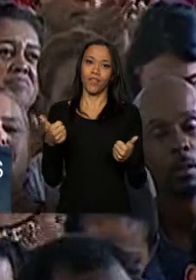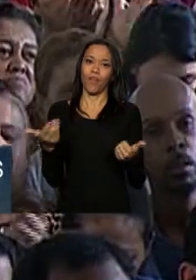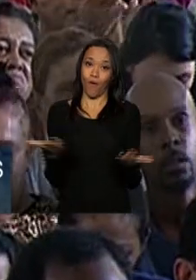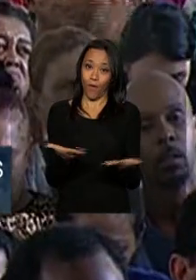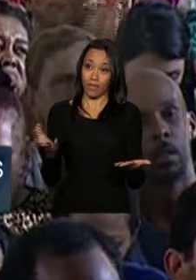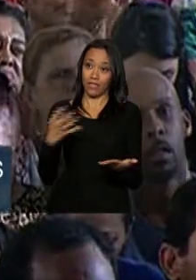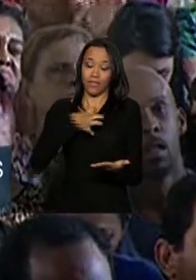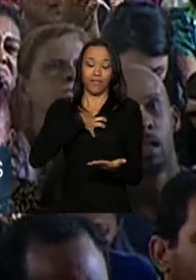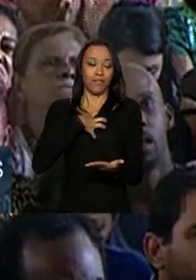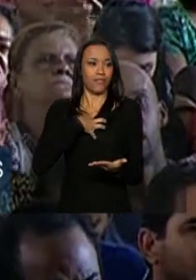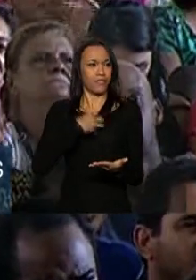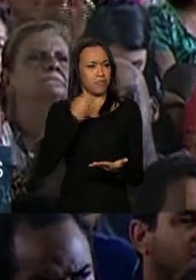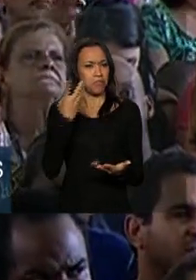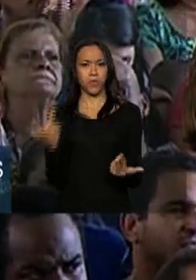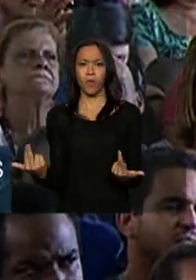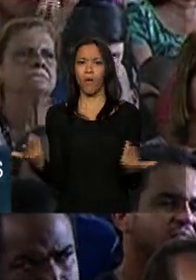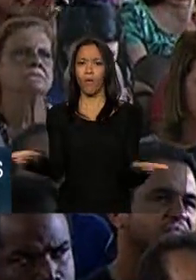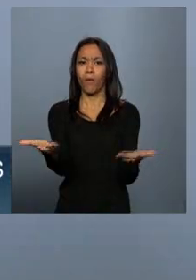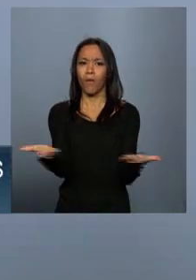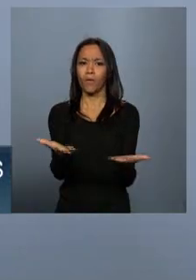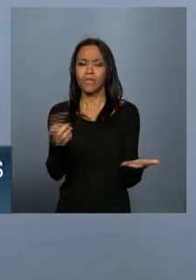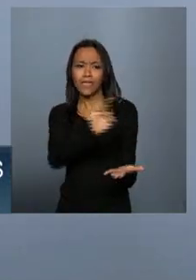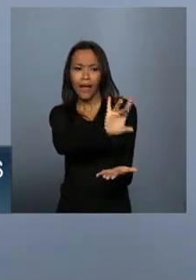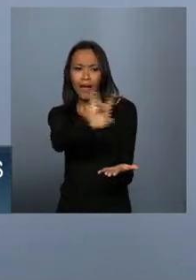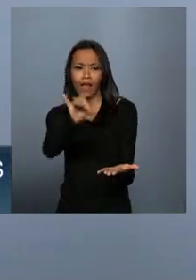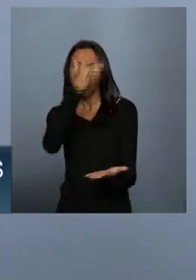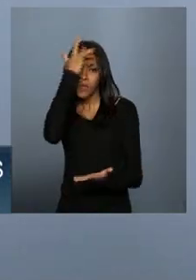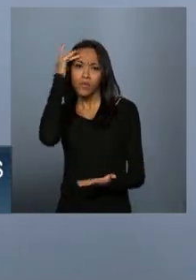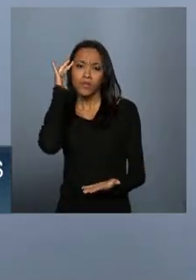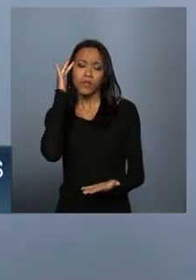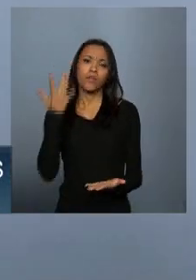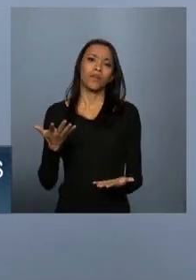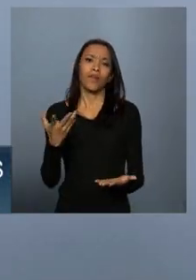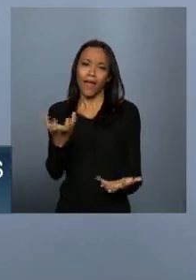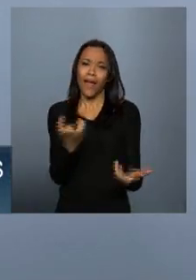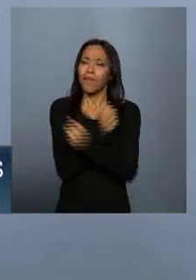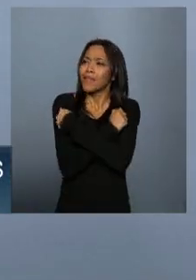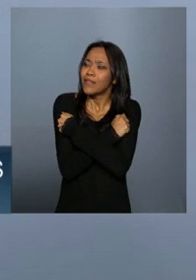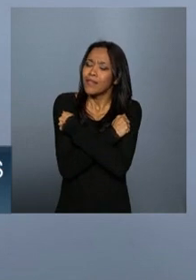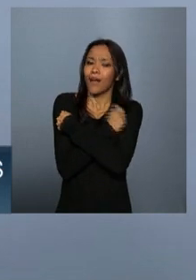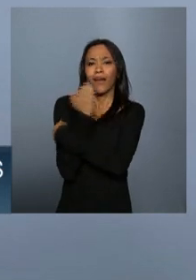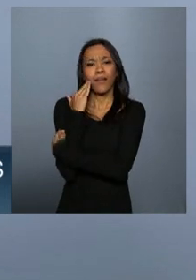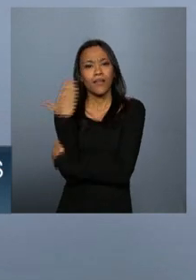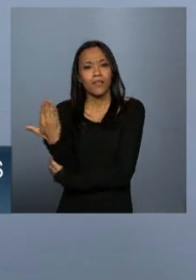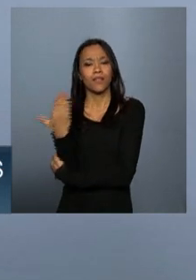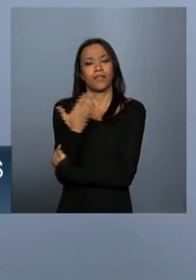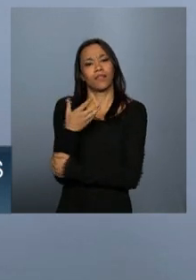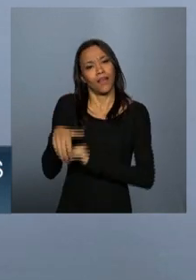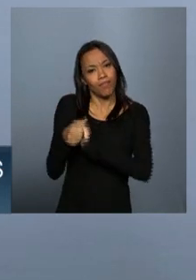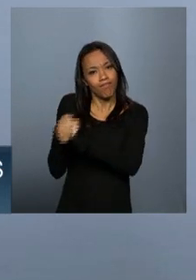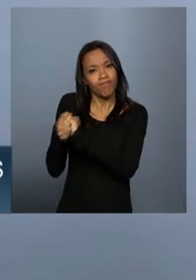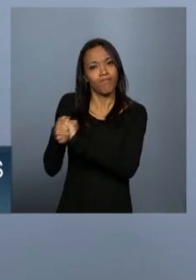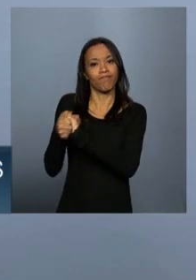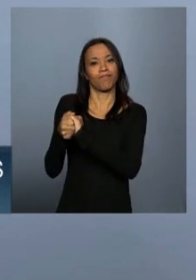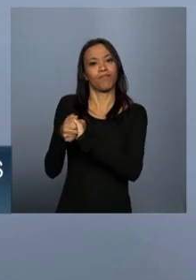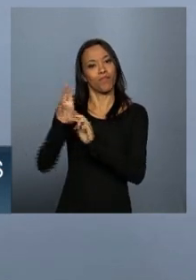gratificante para a senhora viver momentos como esse, onde cada uma das pessoas aqui quer lhe abraçar, quer lhe agradecer, quer lhe cumprimentar pelo que a senhora vem